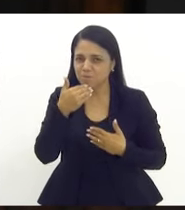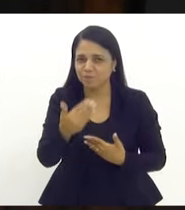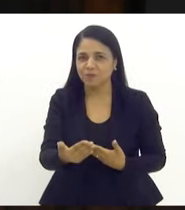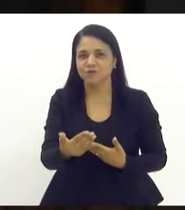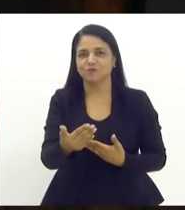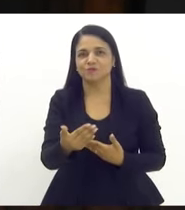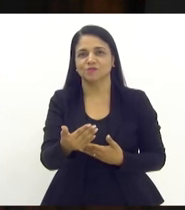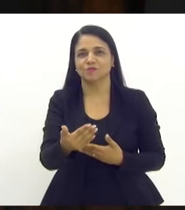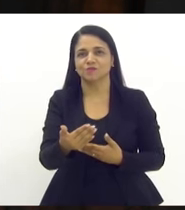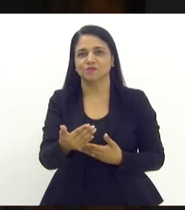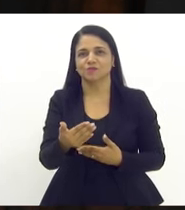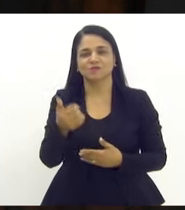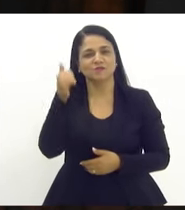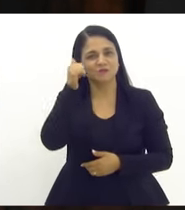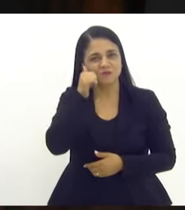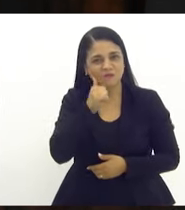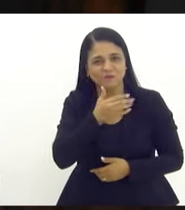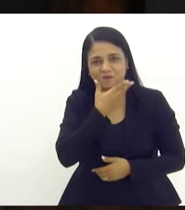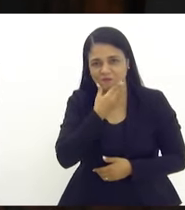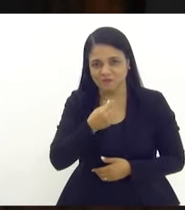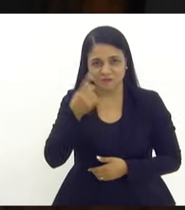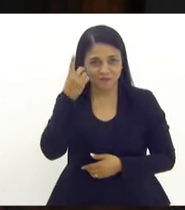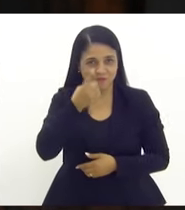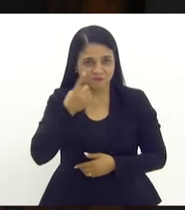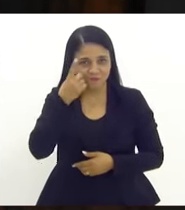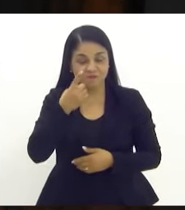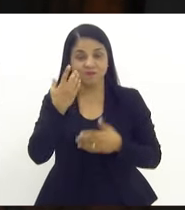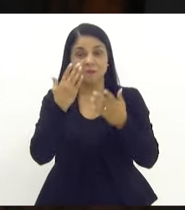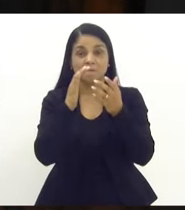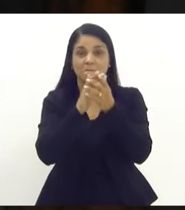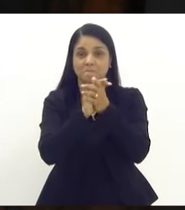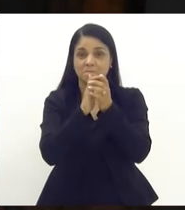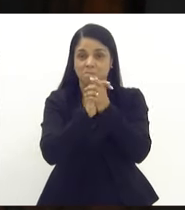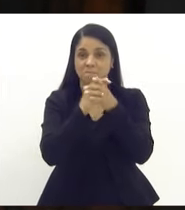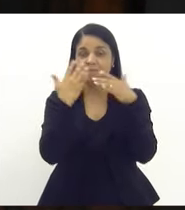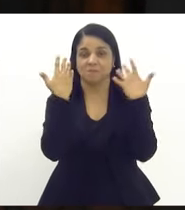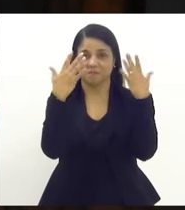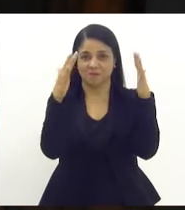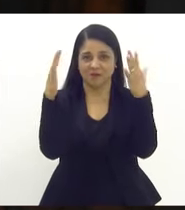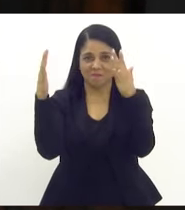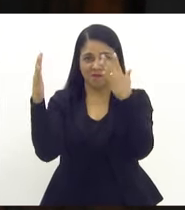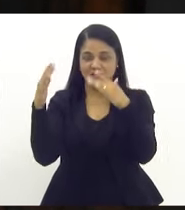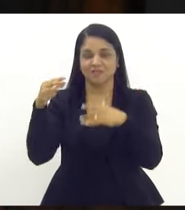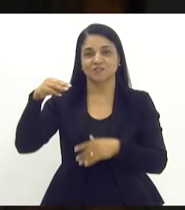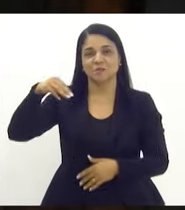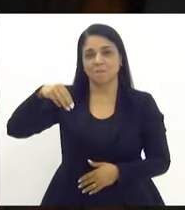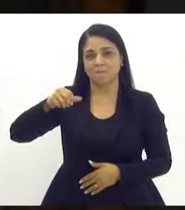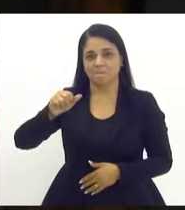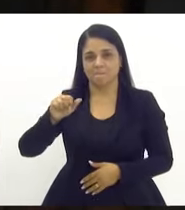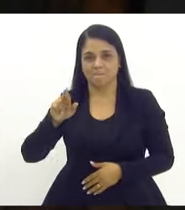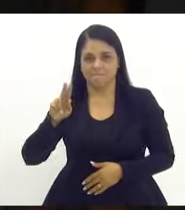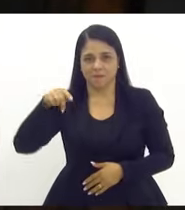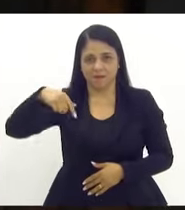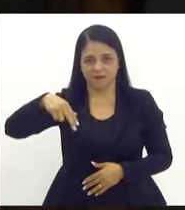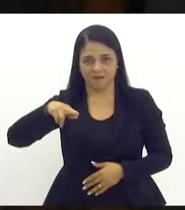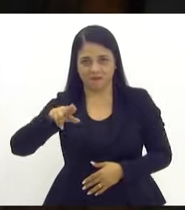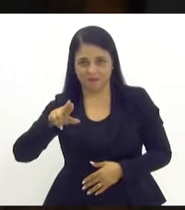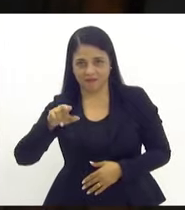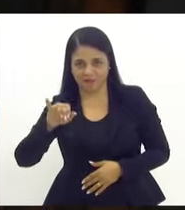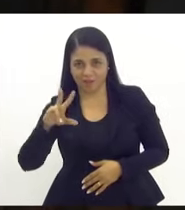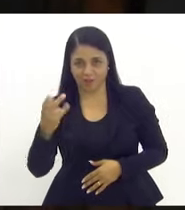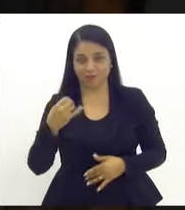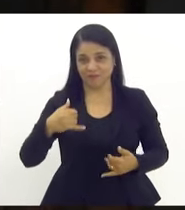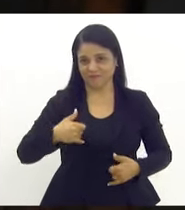que os nobres deputados e deputadas, a gente pudesse bater parabéns para o querido Marquinho, que está aniversariando hoje.